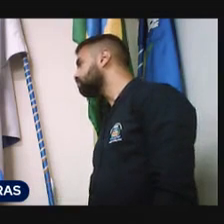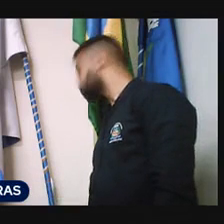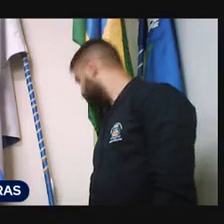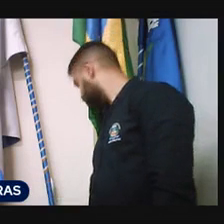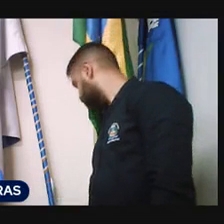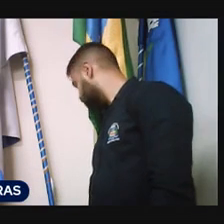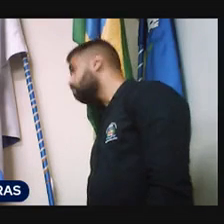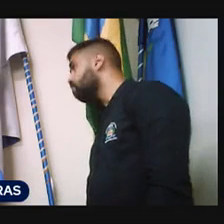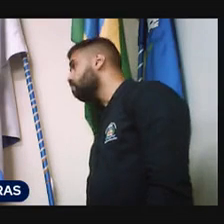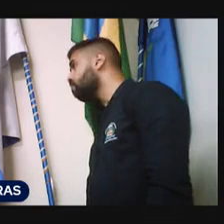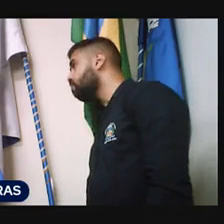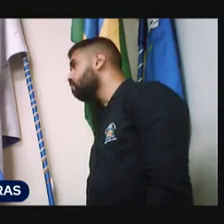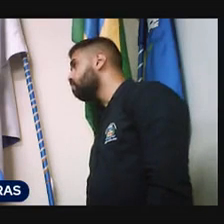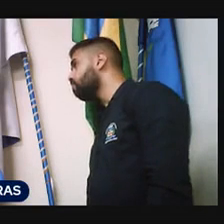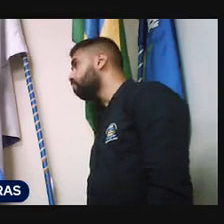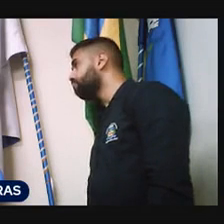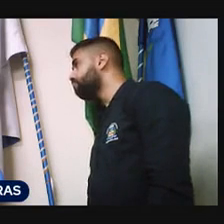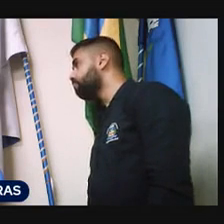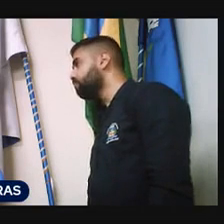nº